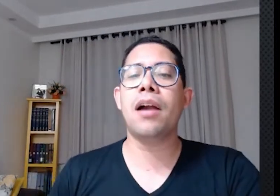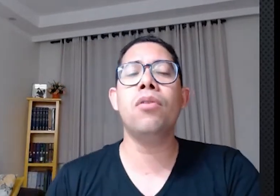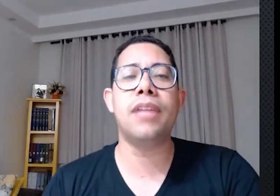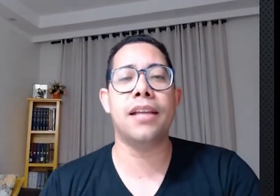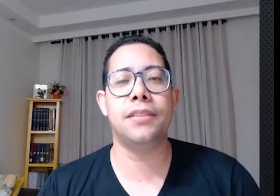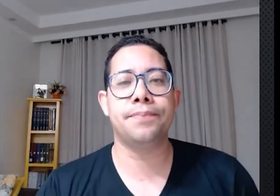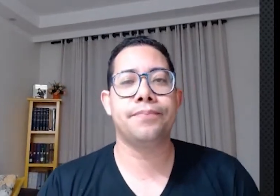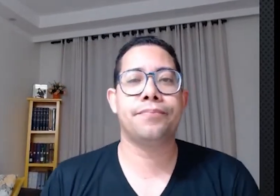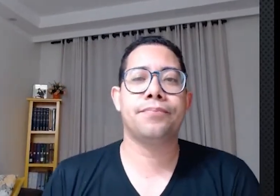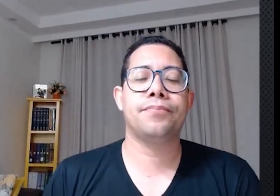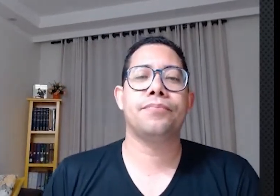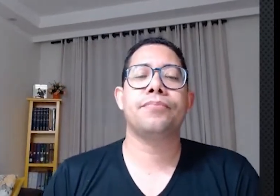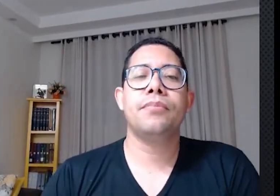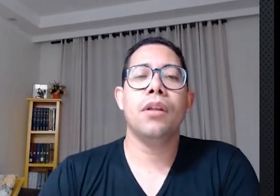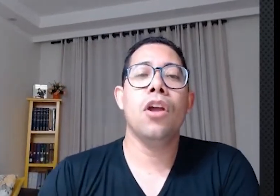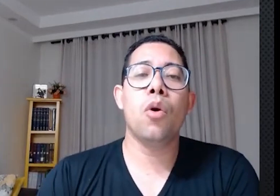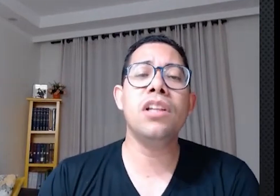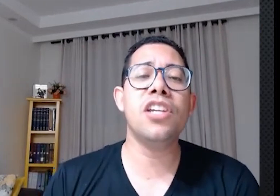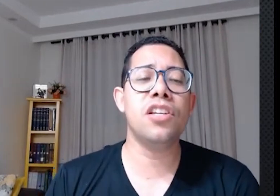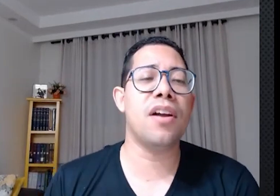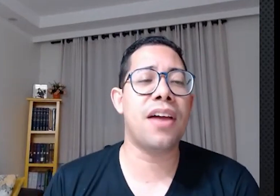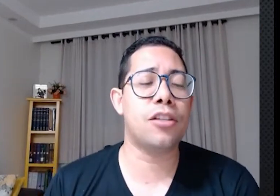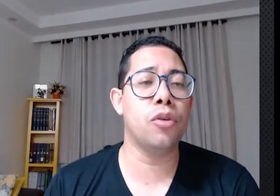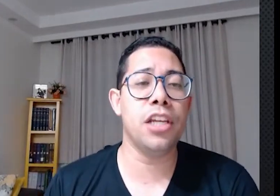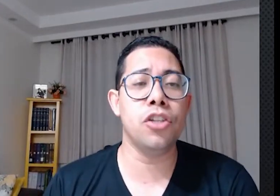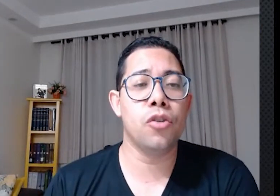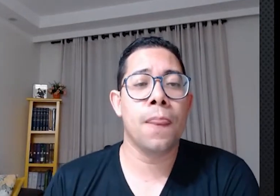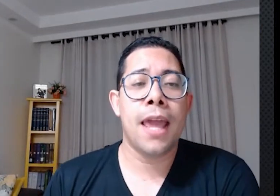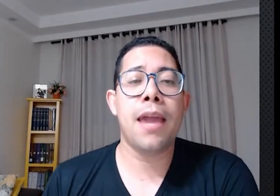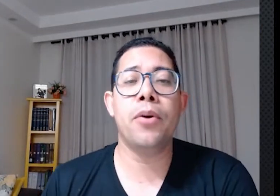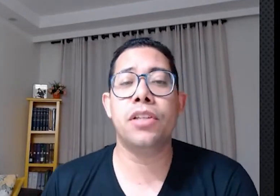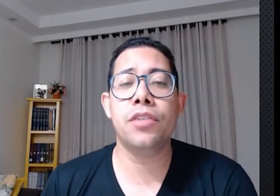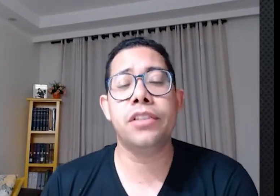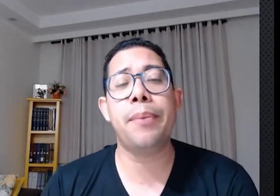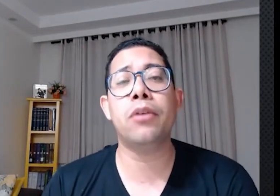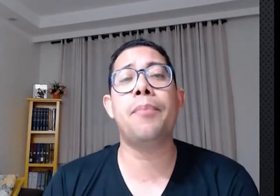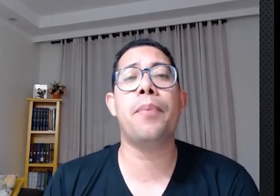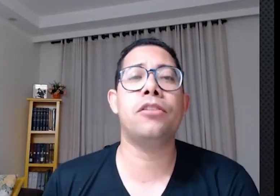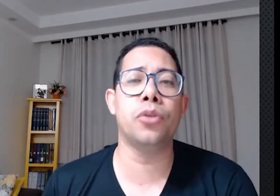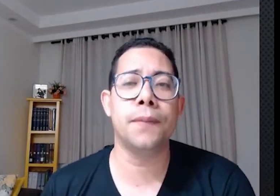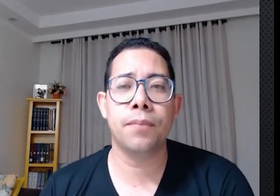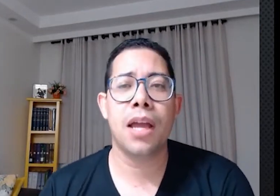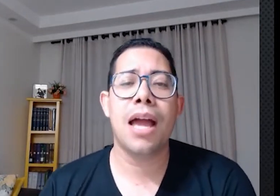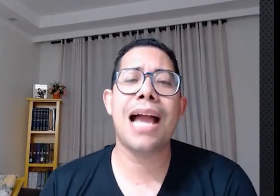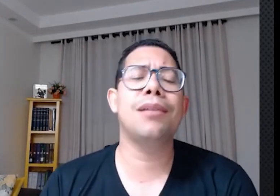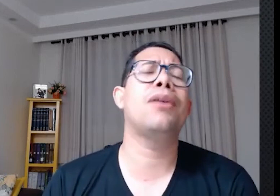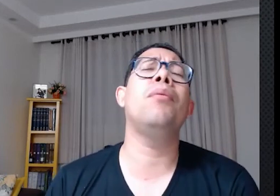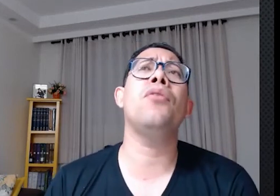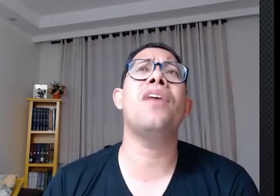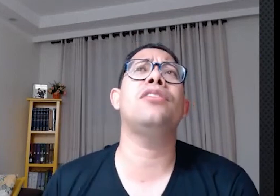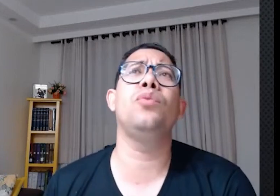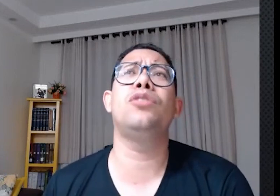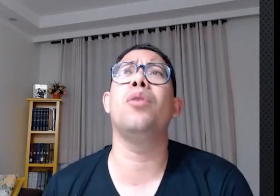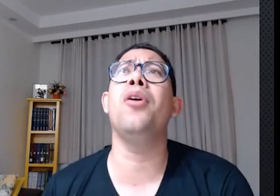O que acontece? Quando a gente vai falar sobre isso, é importante você perguntar para o pastor. Mas